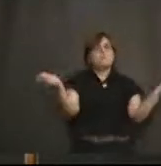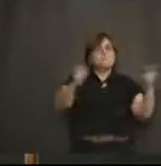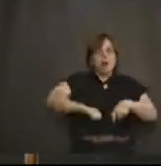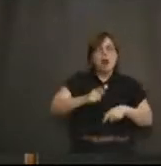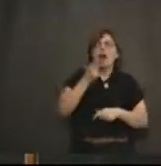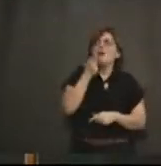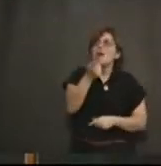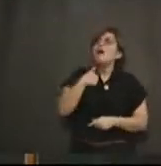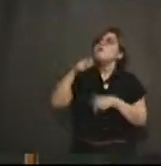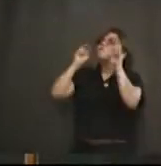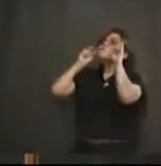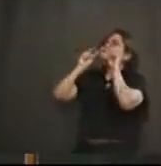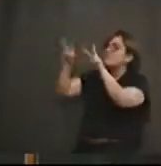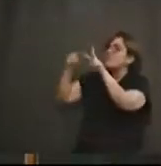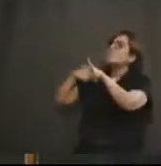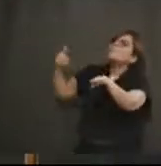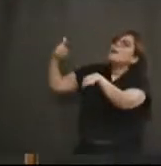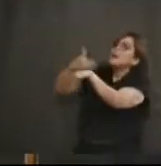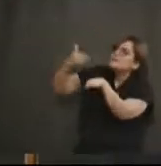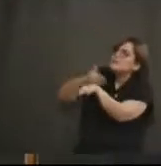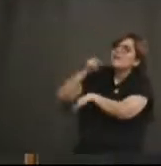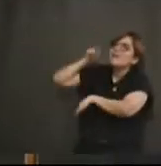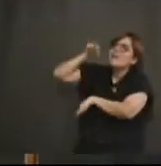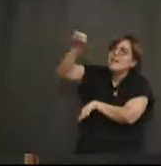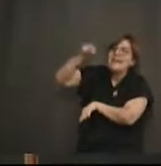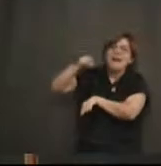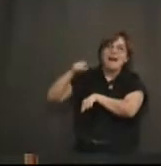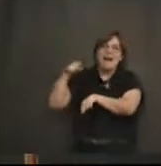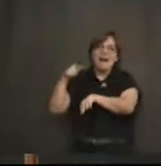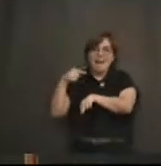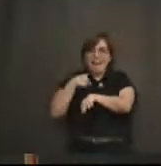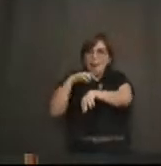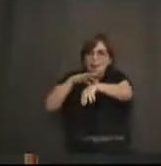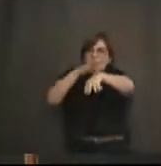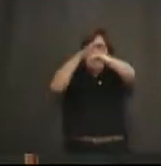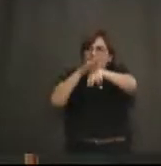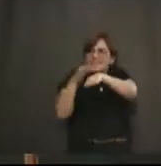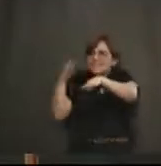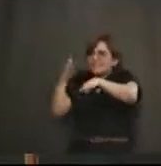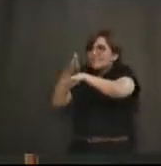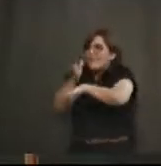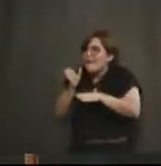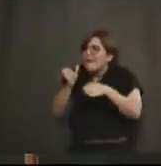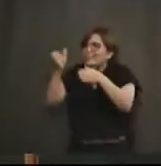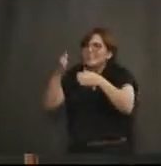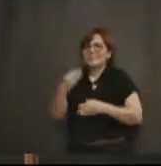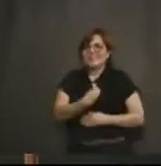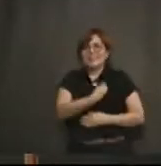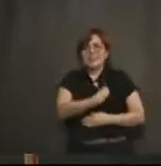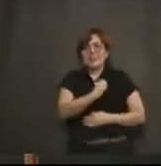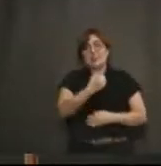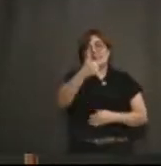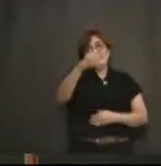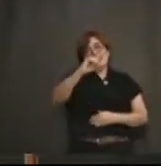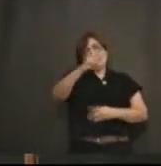vi, eu estive lá, eu participei em carne e osso da 10ª Bienal de